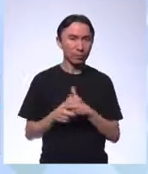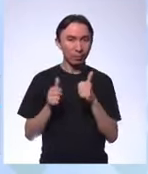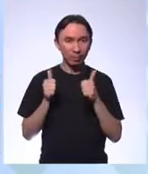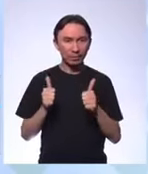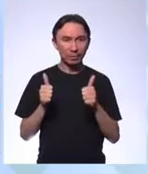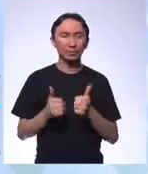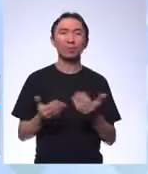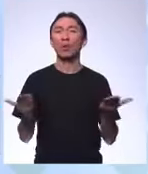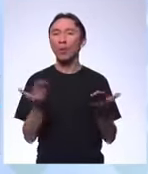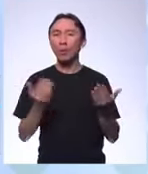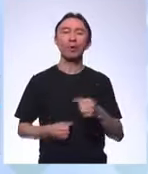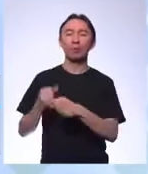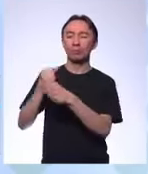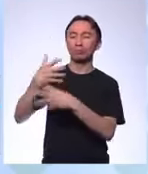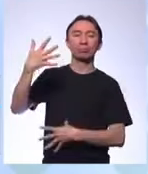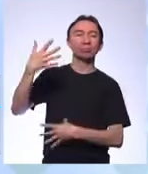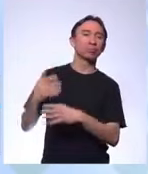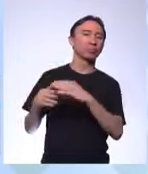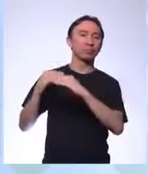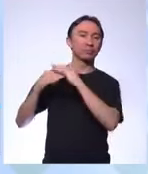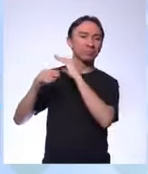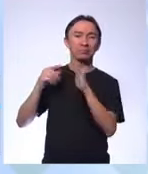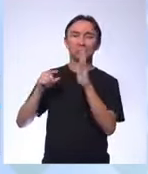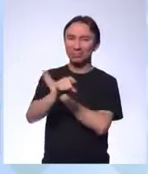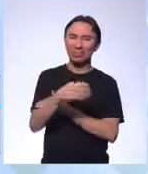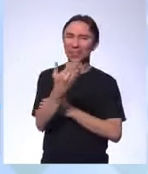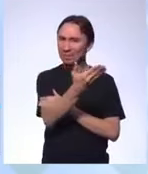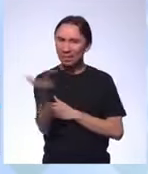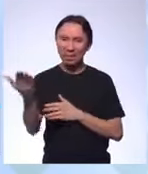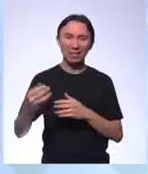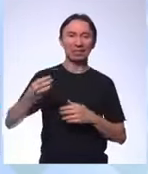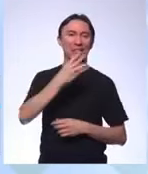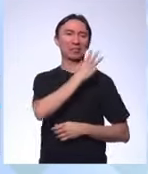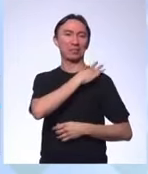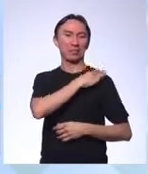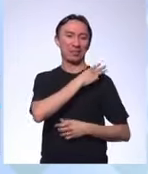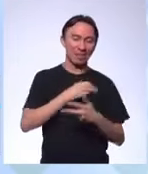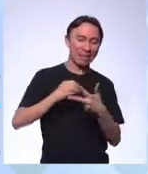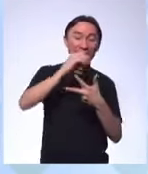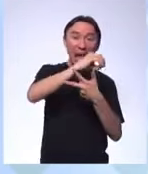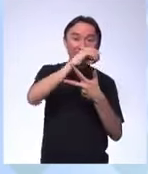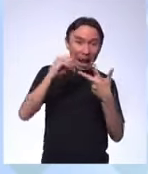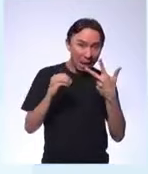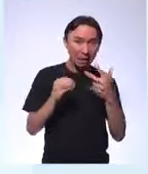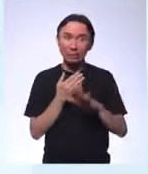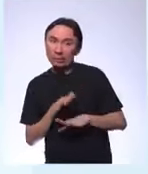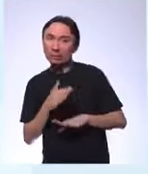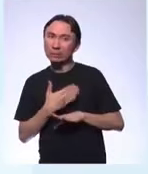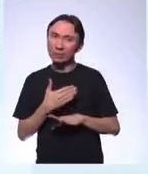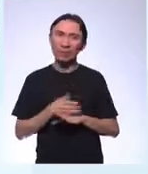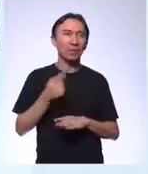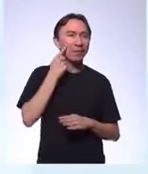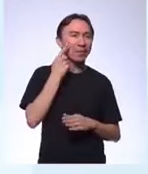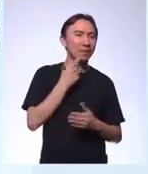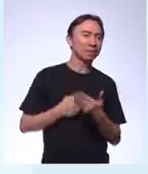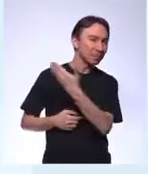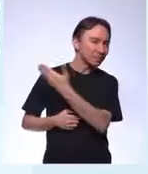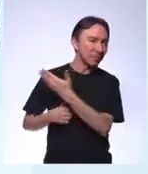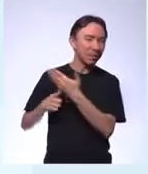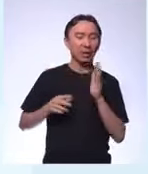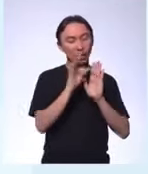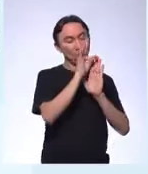para um momento de interação, pessoal do terceirão se preparando para o Enem. Vamos para um exercício de Enem aí para vocês. Na tela vai aparecer um texto,